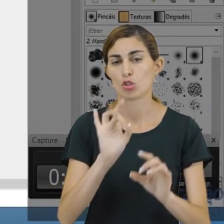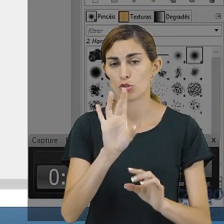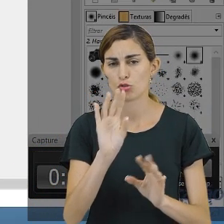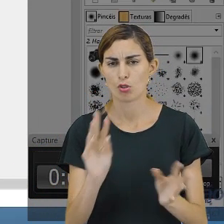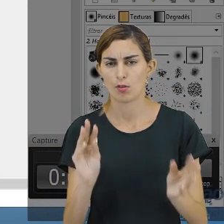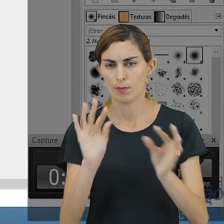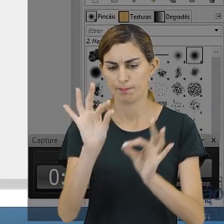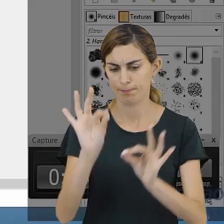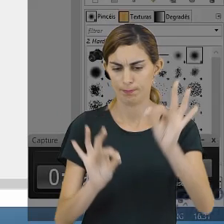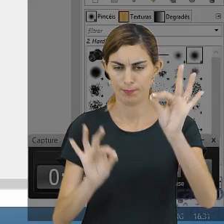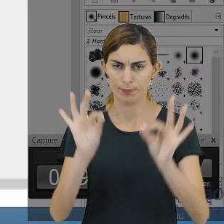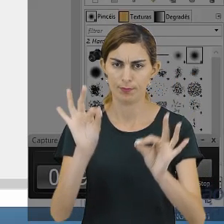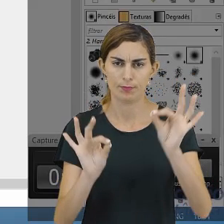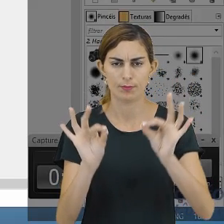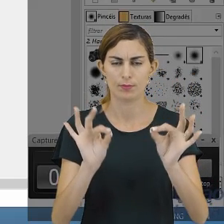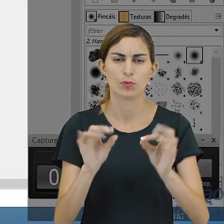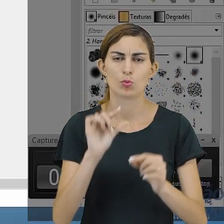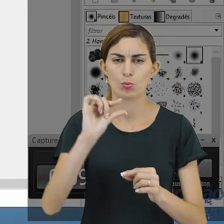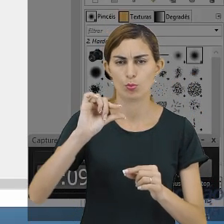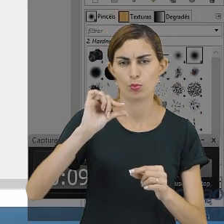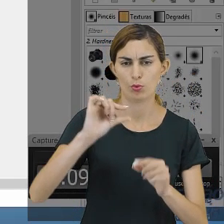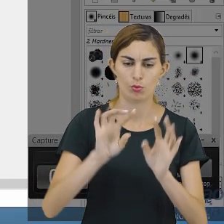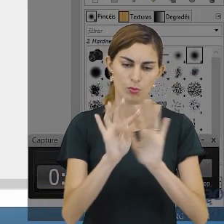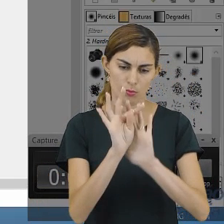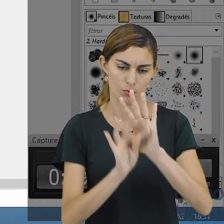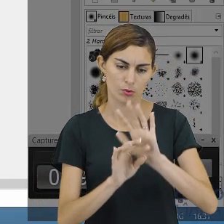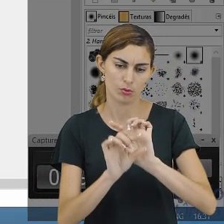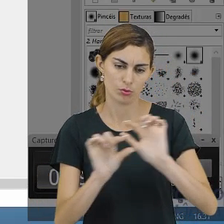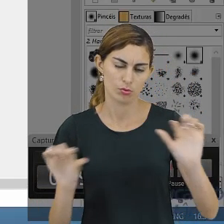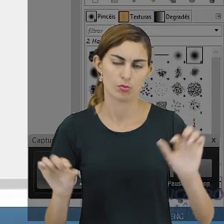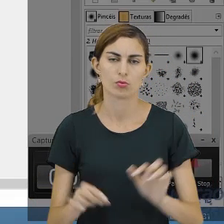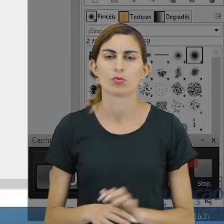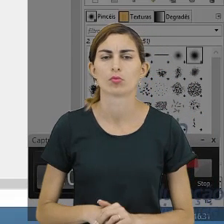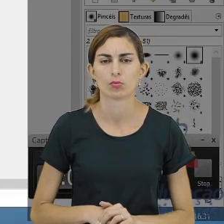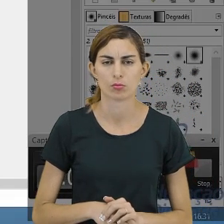vou só inclinar um pouquinho aqui o meu texto.